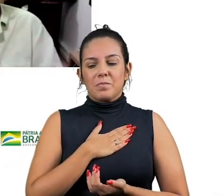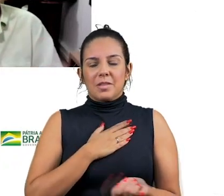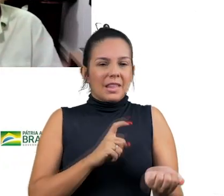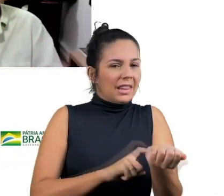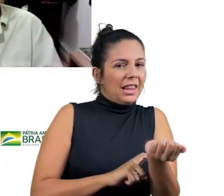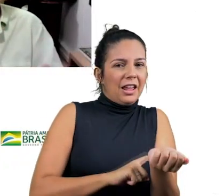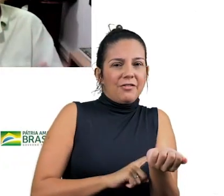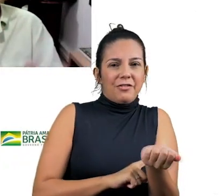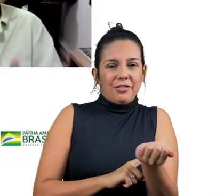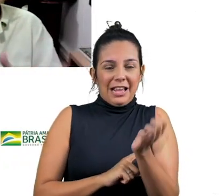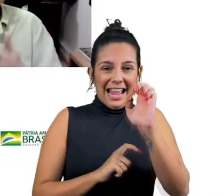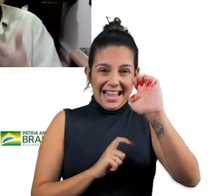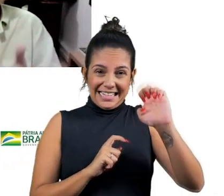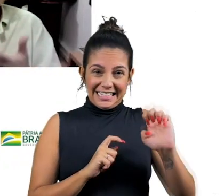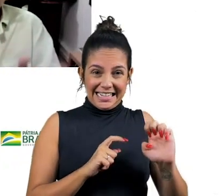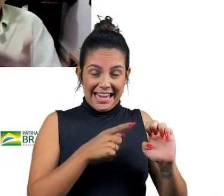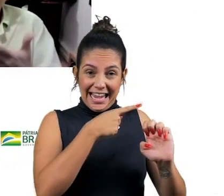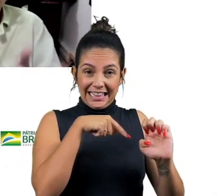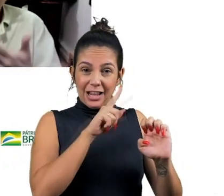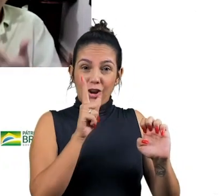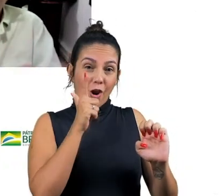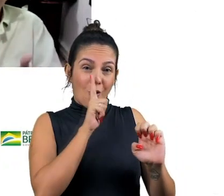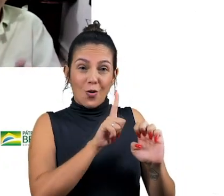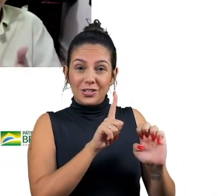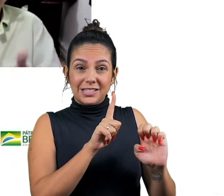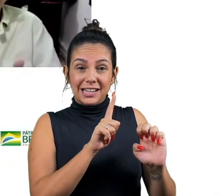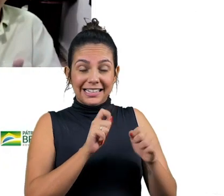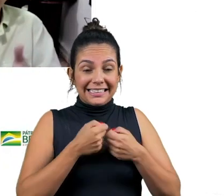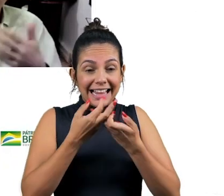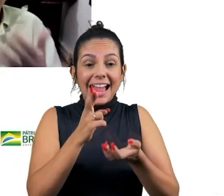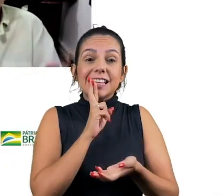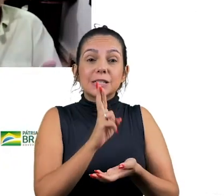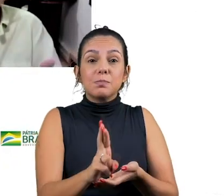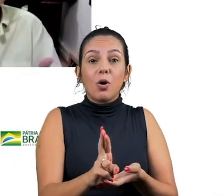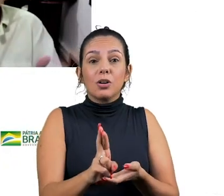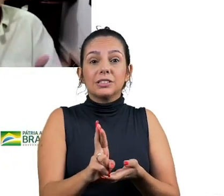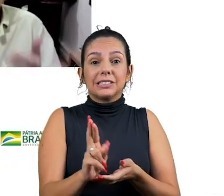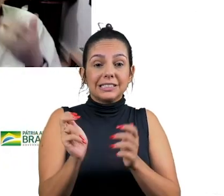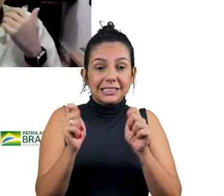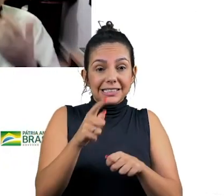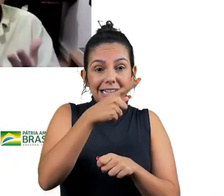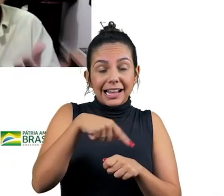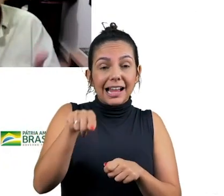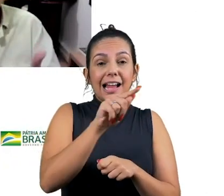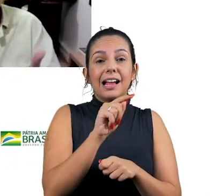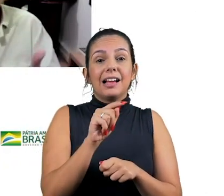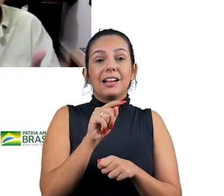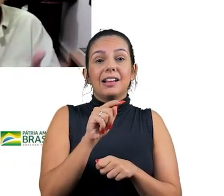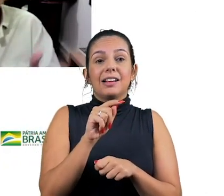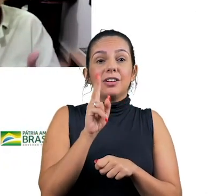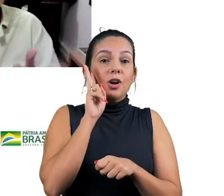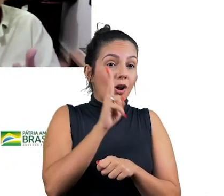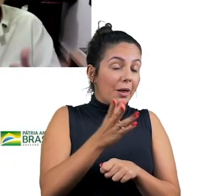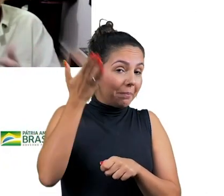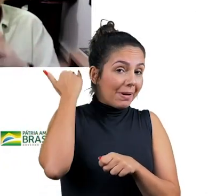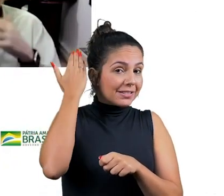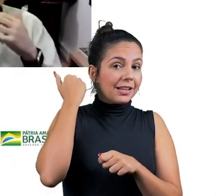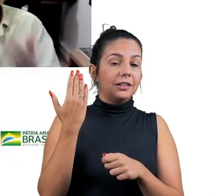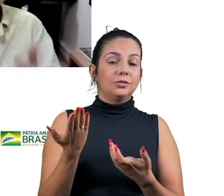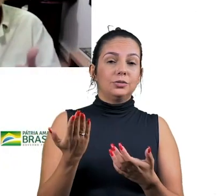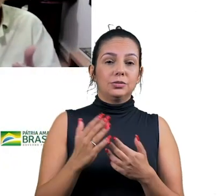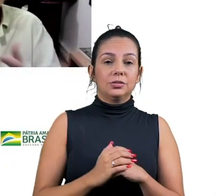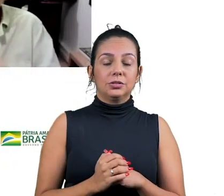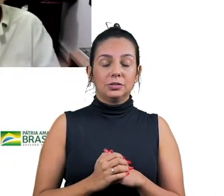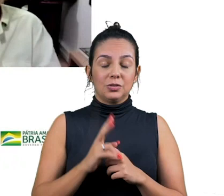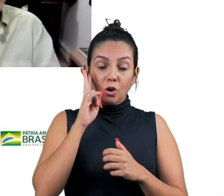a esquerda mundial, que não consegue dar respostas adequadas para sem olhar para o passado,